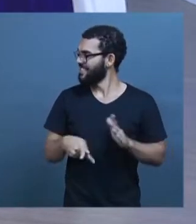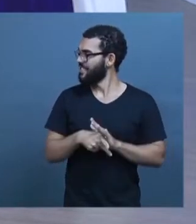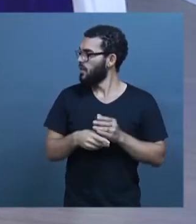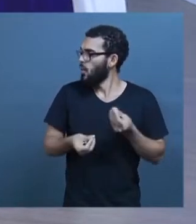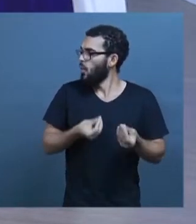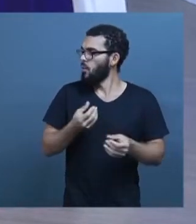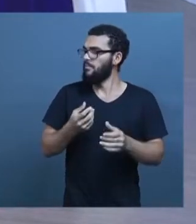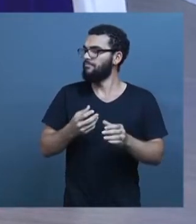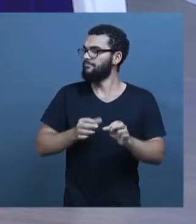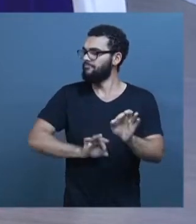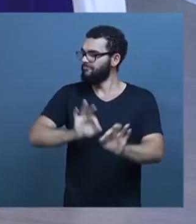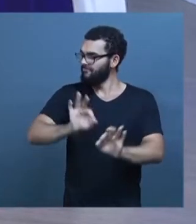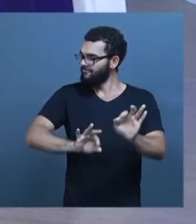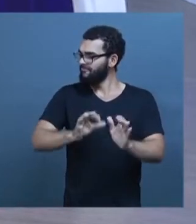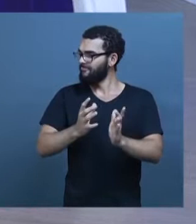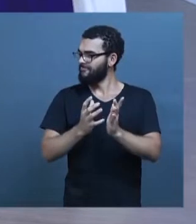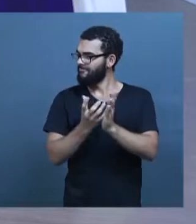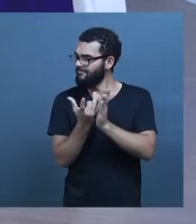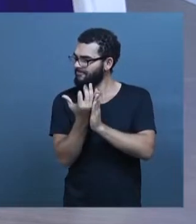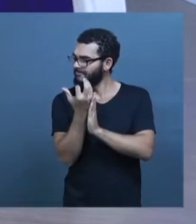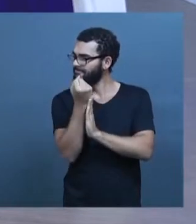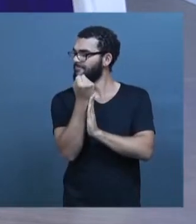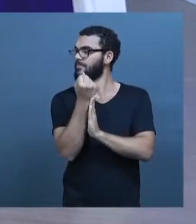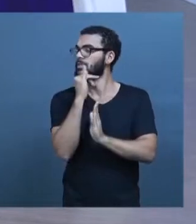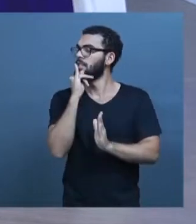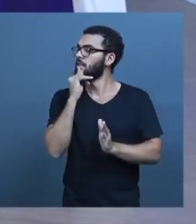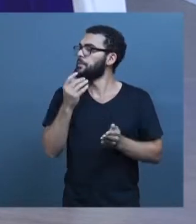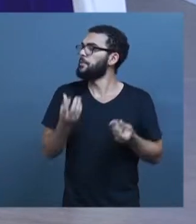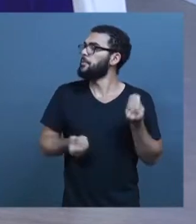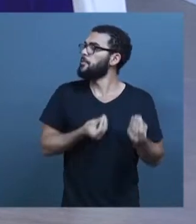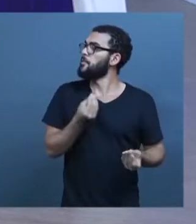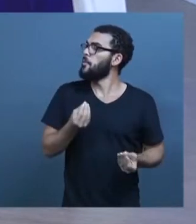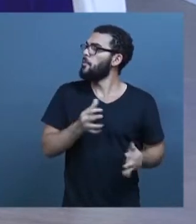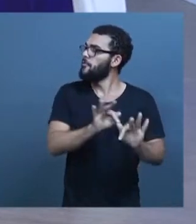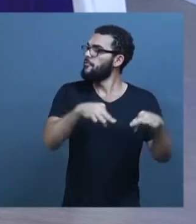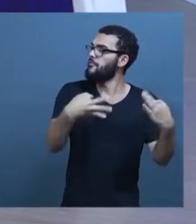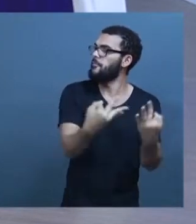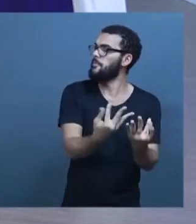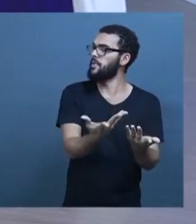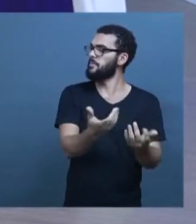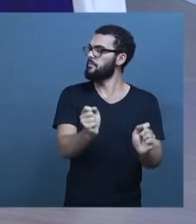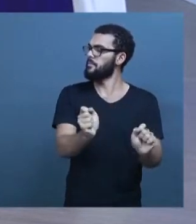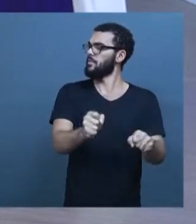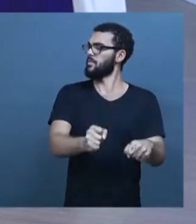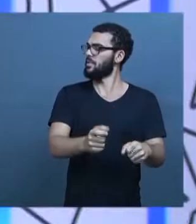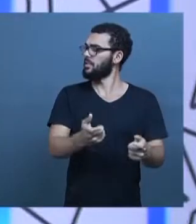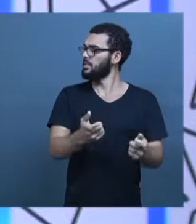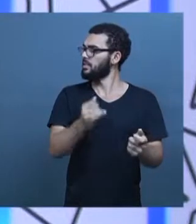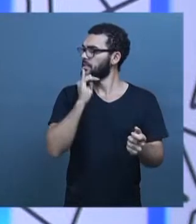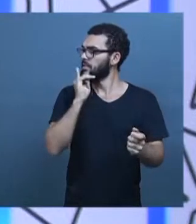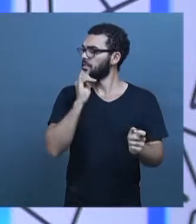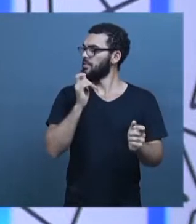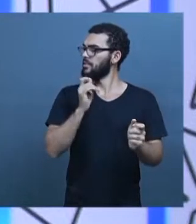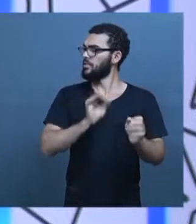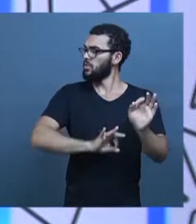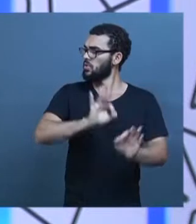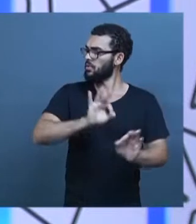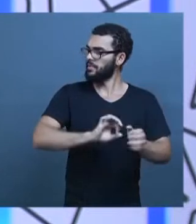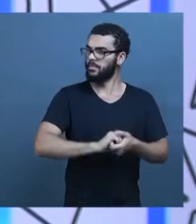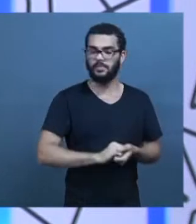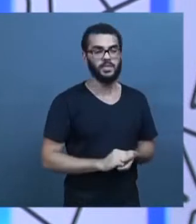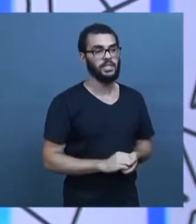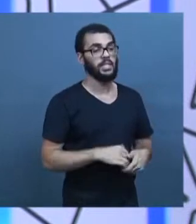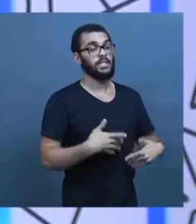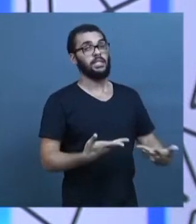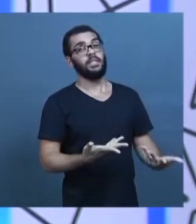do planejamento, como que esse planejamento familiar pode ser feito? Bom, na realidade, veja, é uma questão